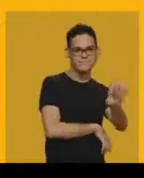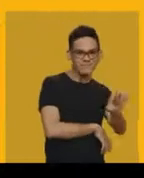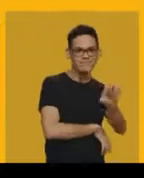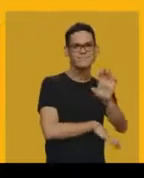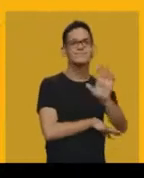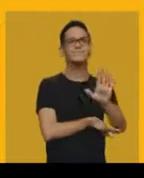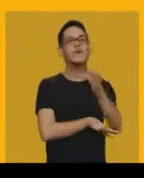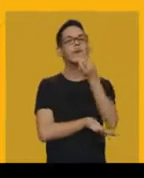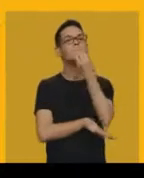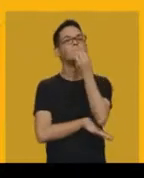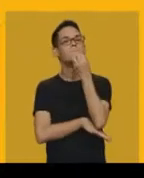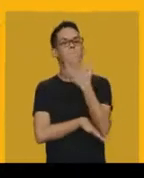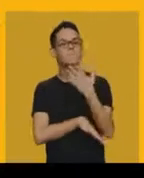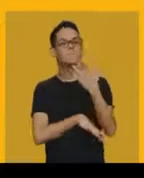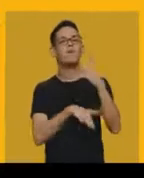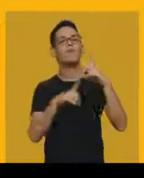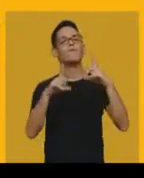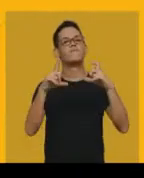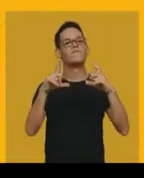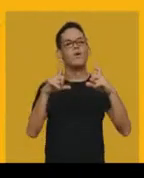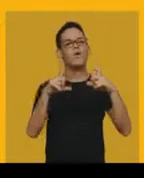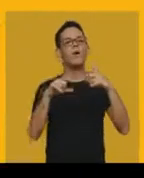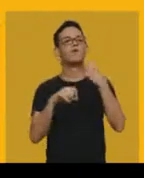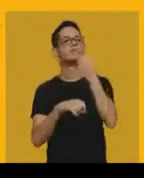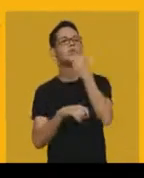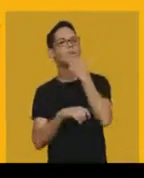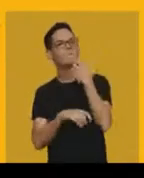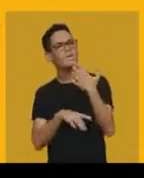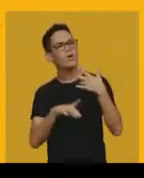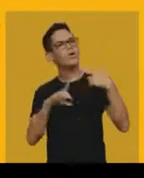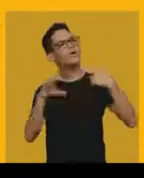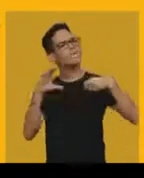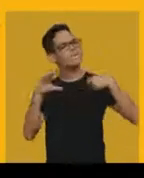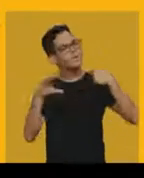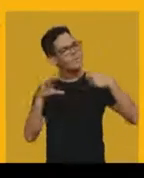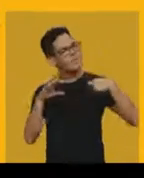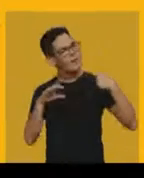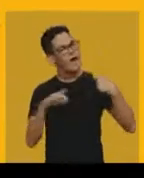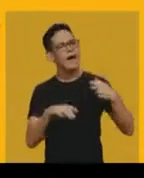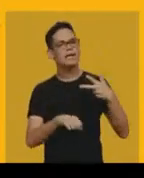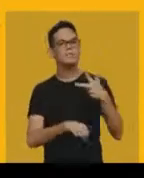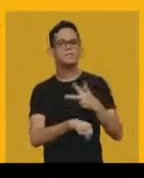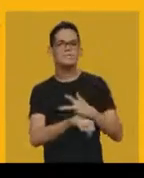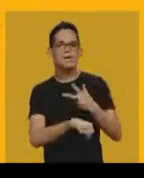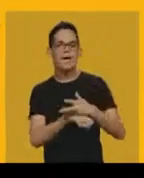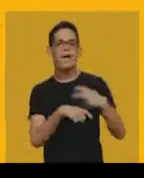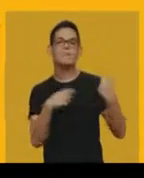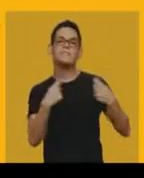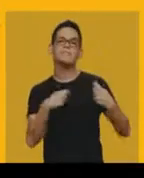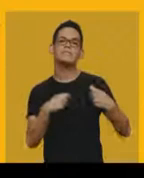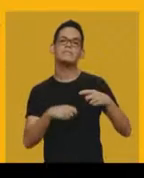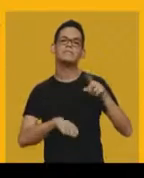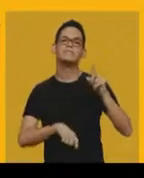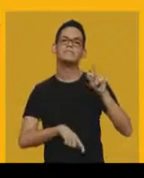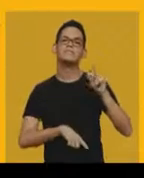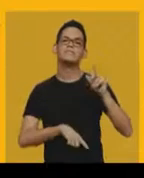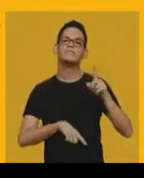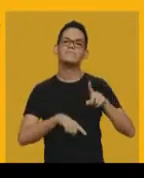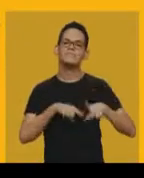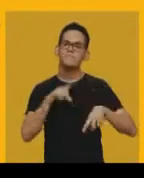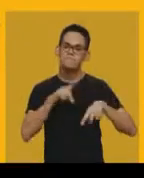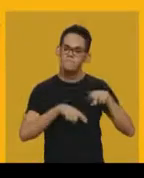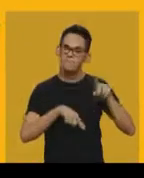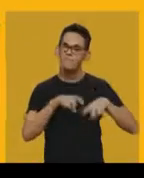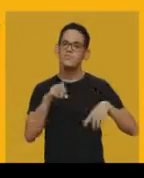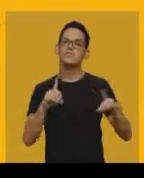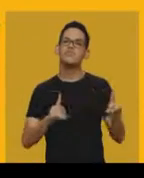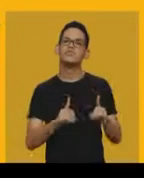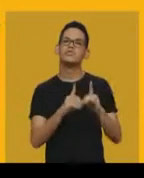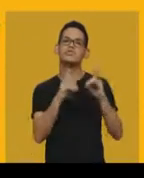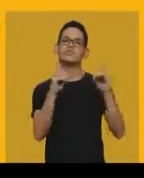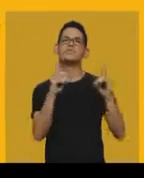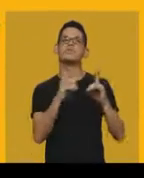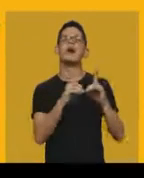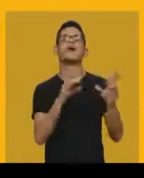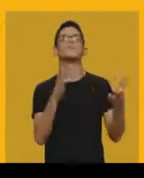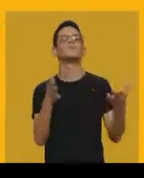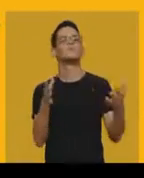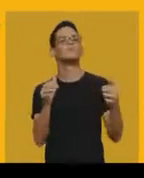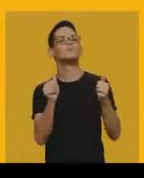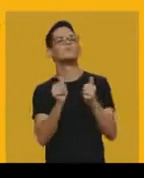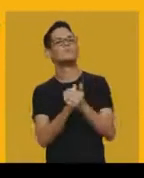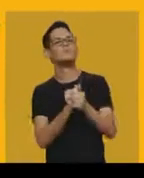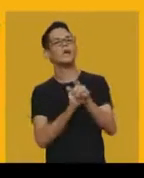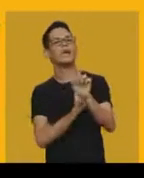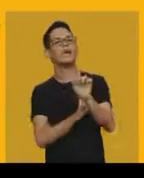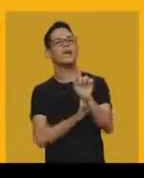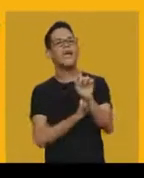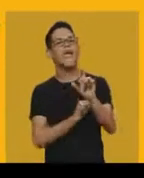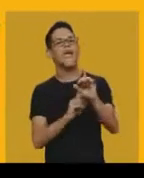filmagem, faz necessário um trabalho todo digital por trás disso, né, que é o que a gente vai chamar